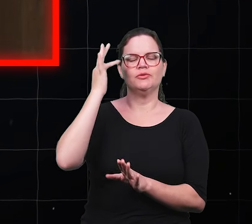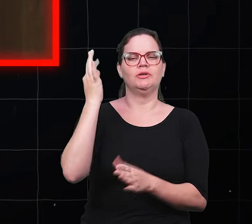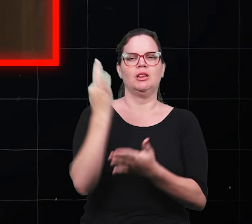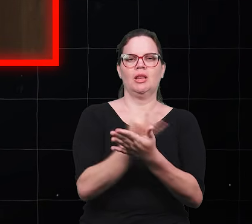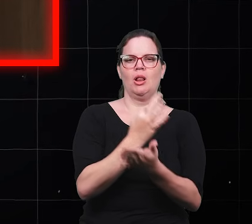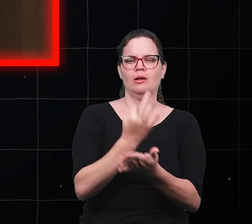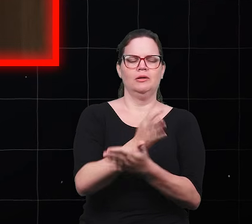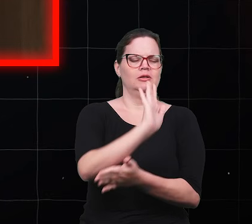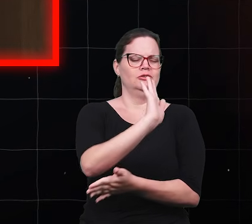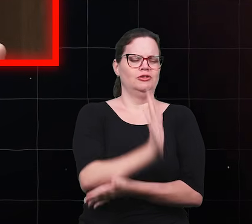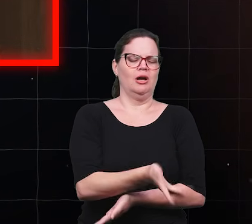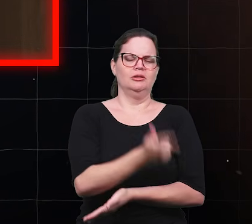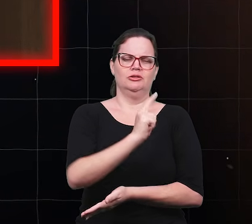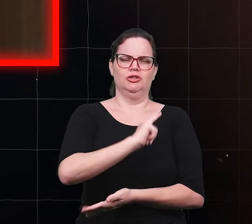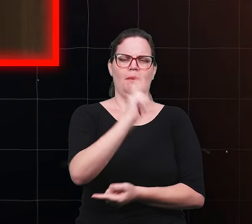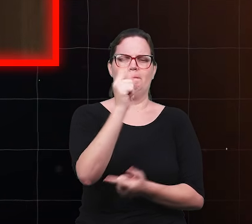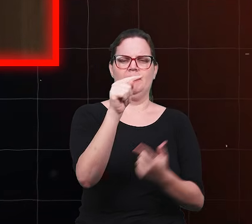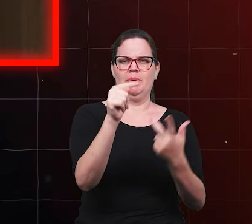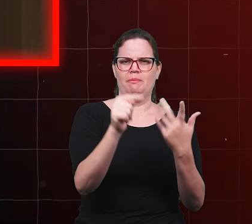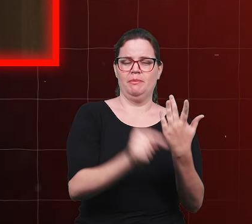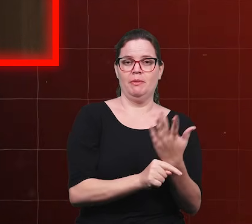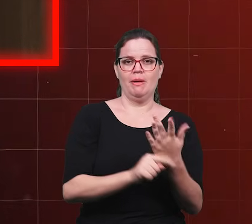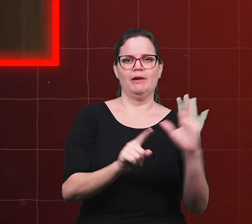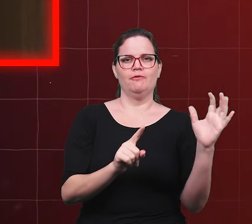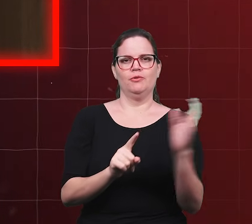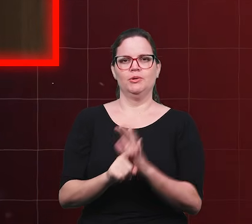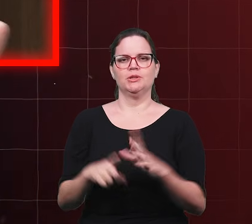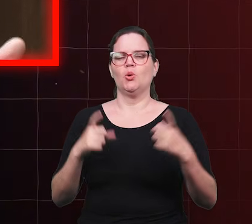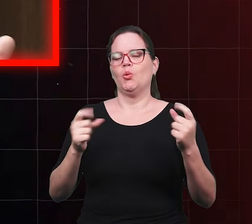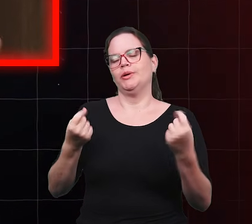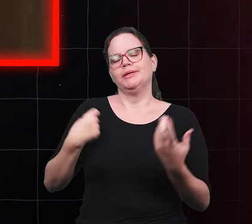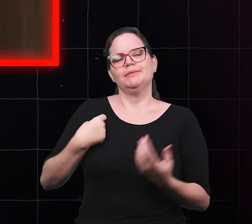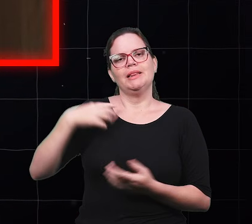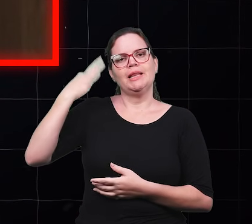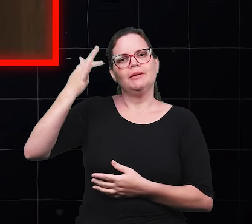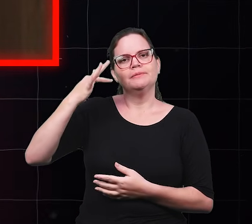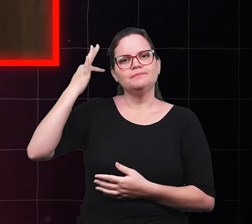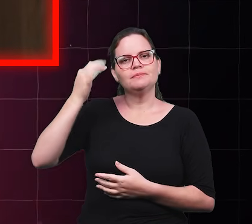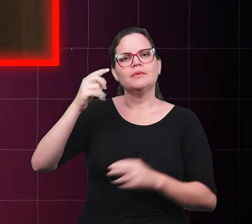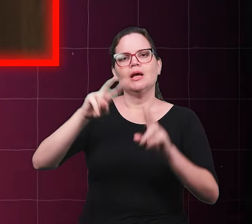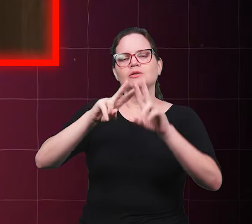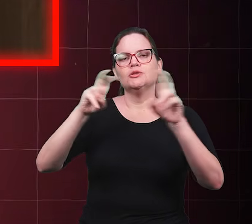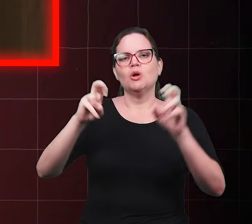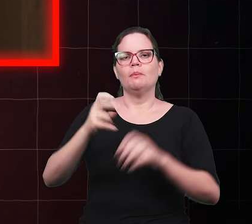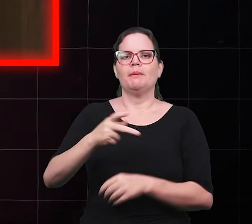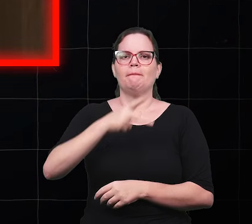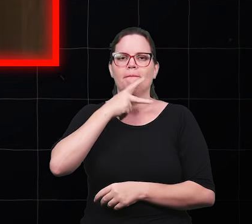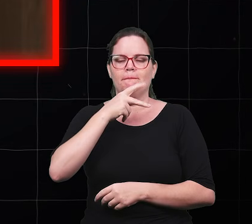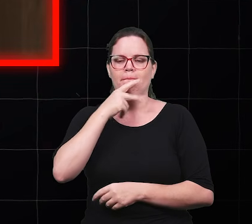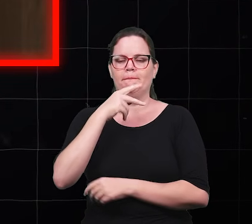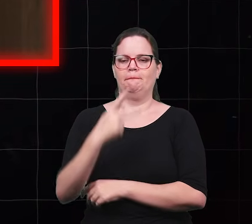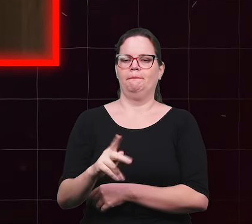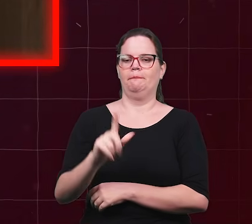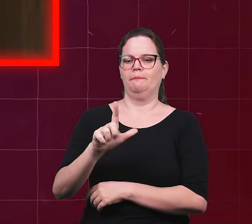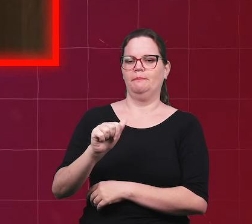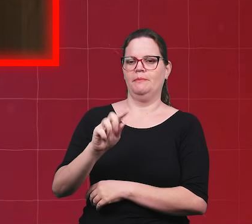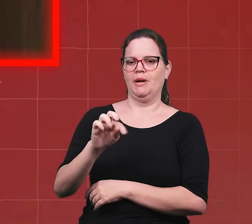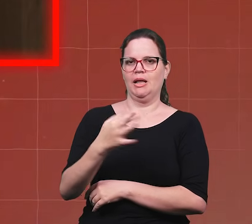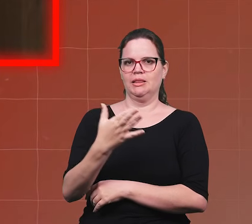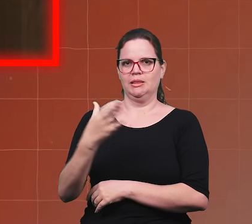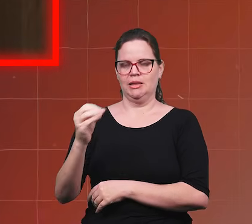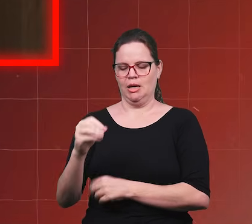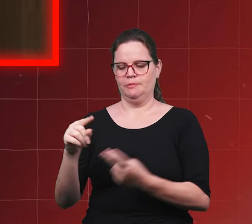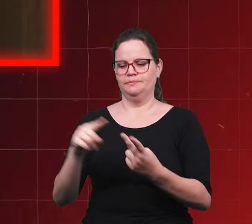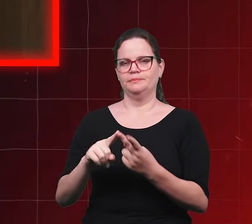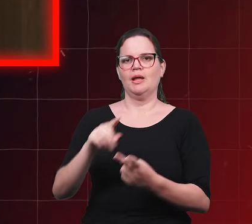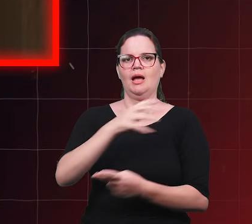teólogos. Então, o que são esses conhecimentos? Conhecimentos platônicos, conhecimentos aristotélicos, só que agora com